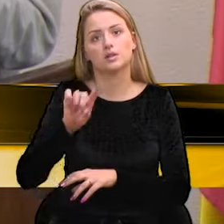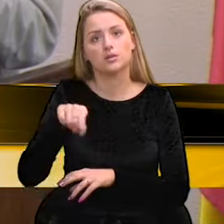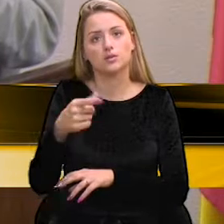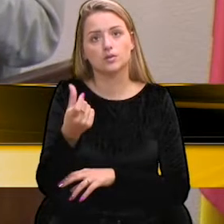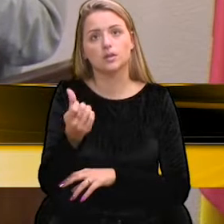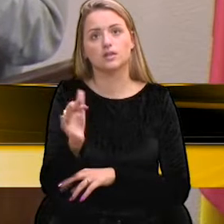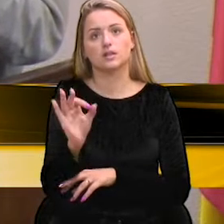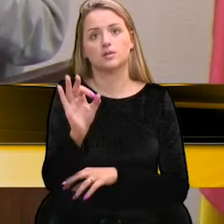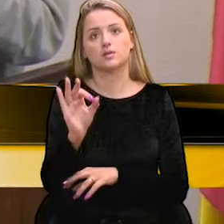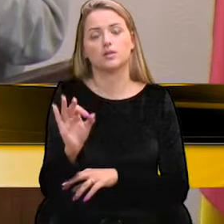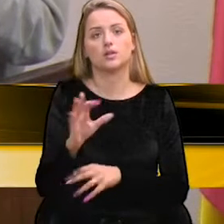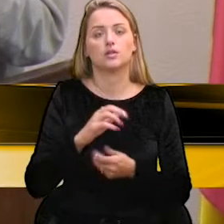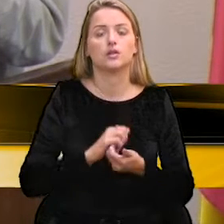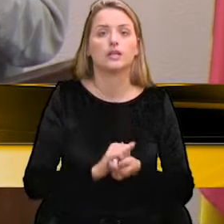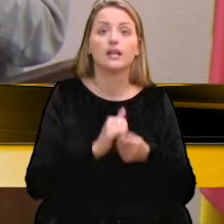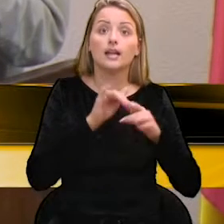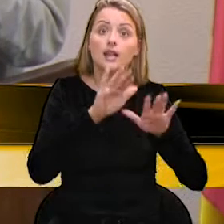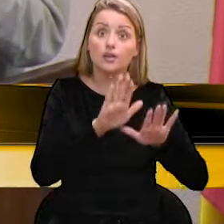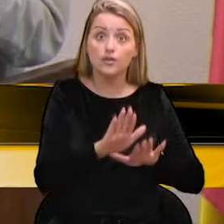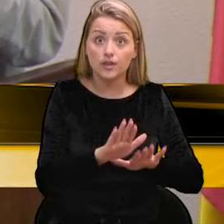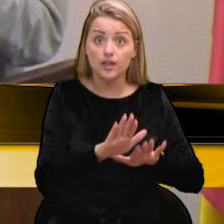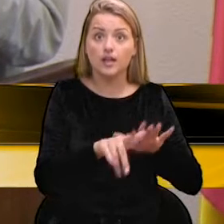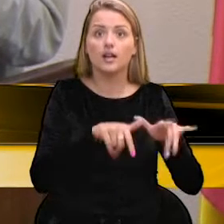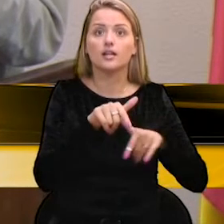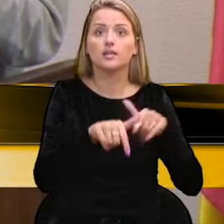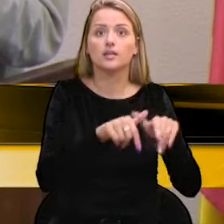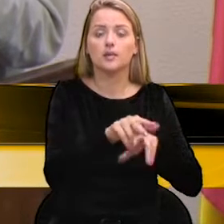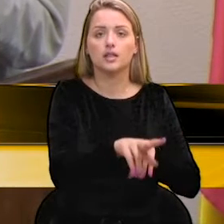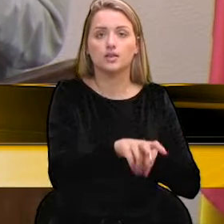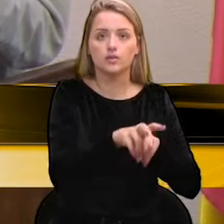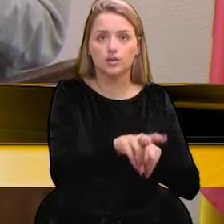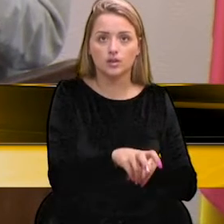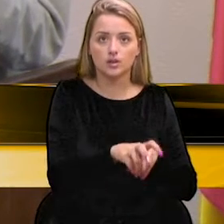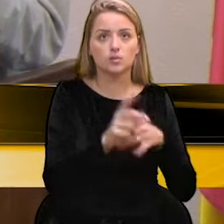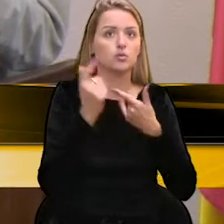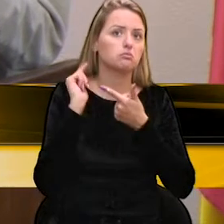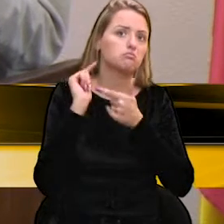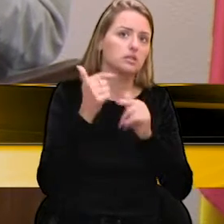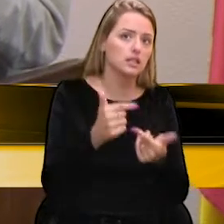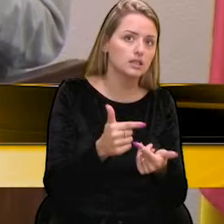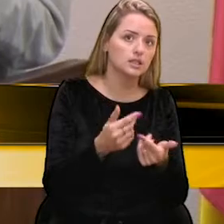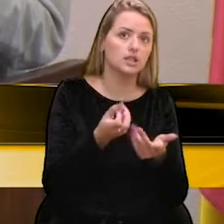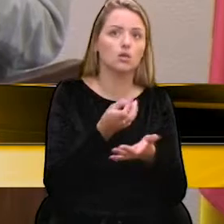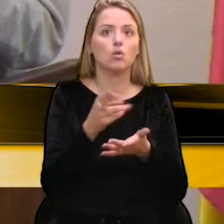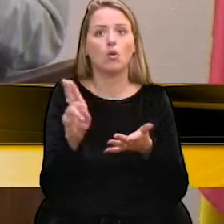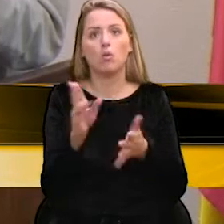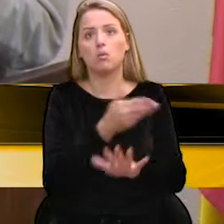55.6. E permanecer na agricultura por tradição ou costume,